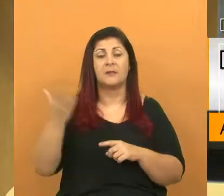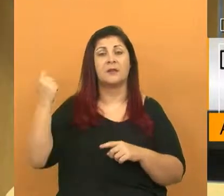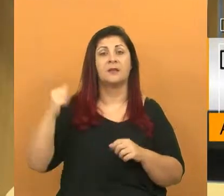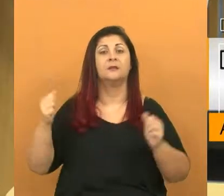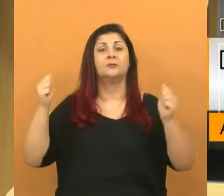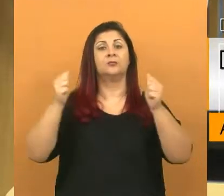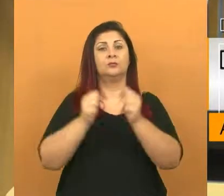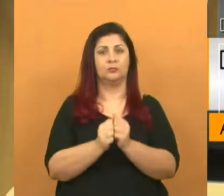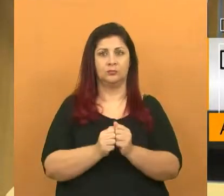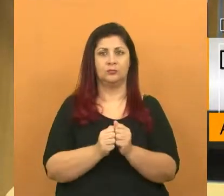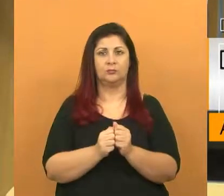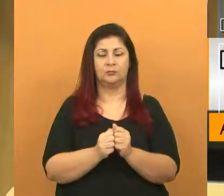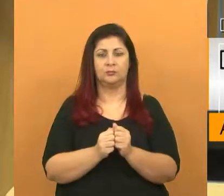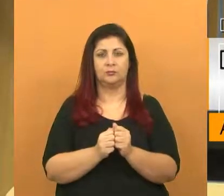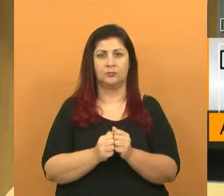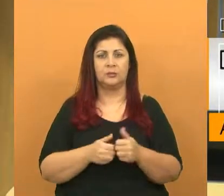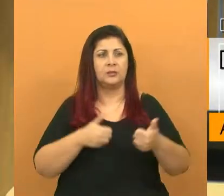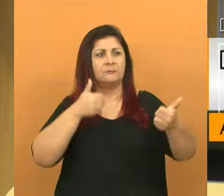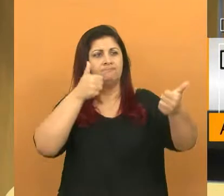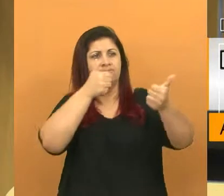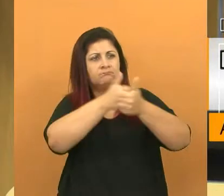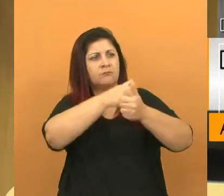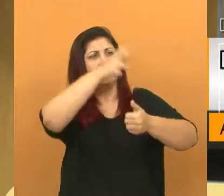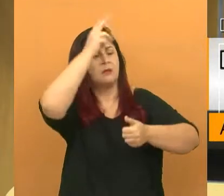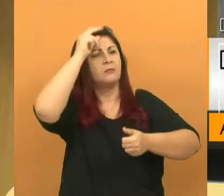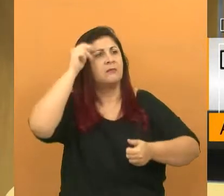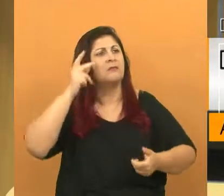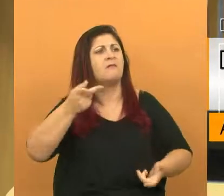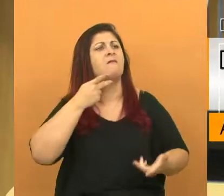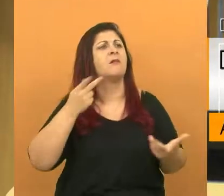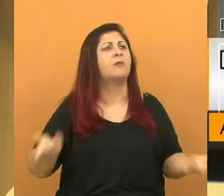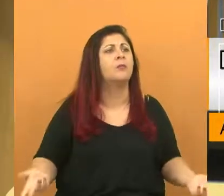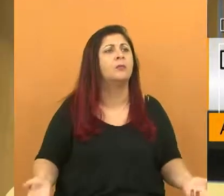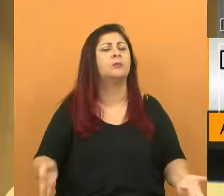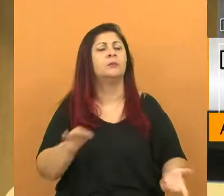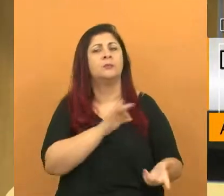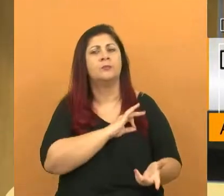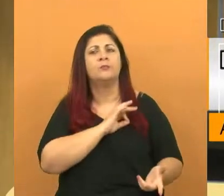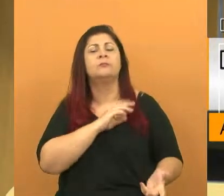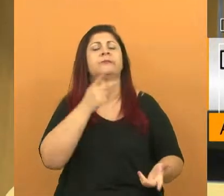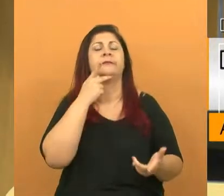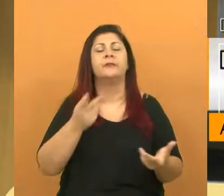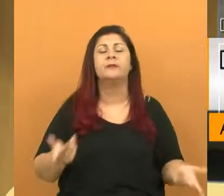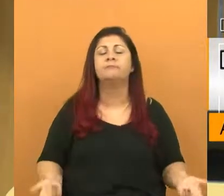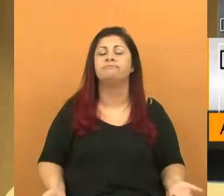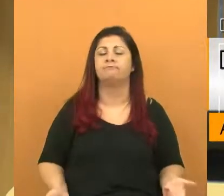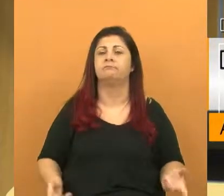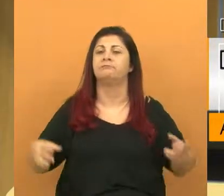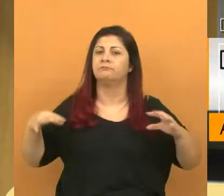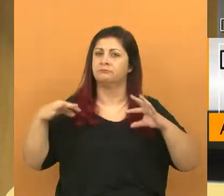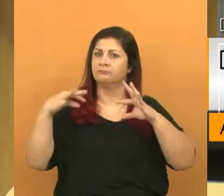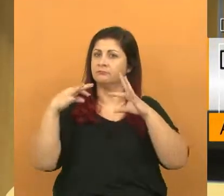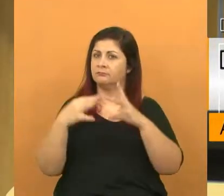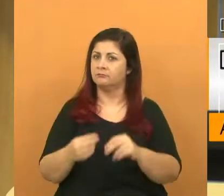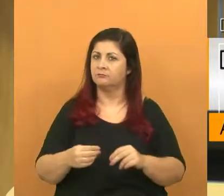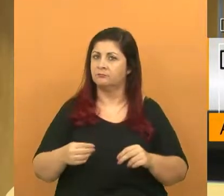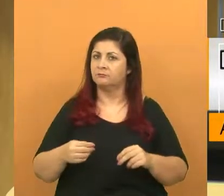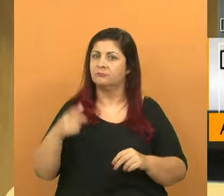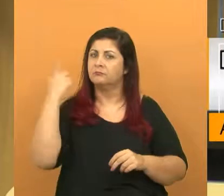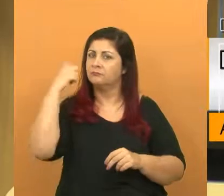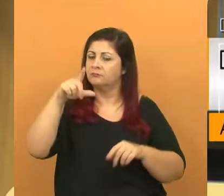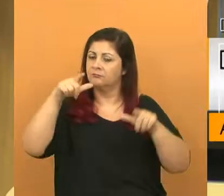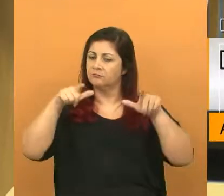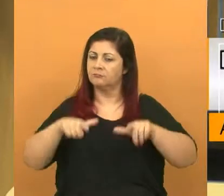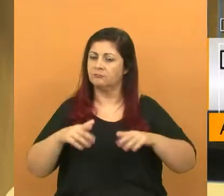na porta da prefeitura e inventei polícia também na época pra vocês conseguir os seus lugares em para